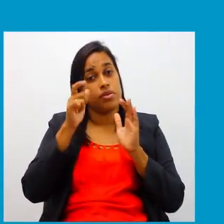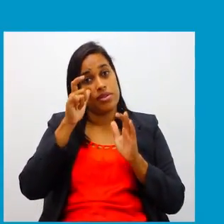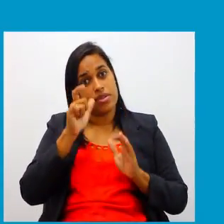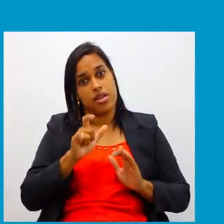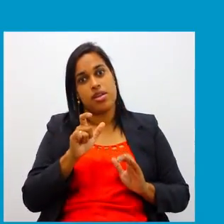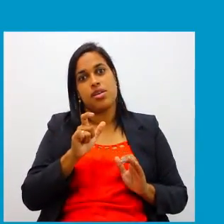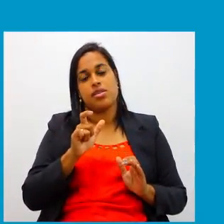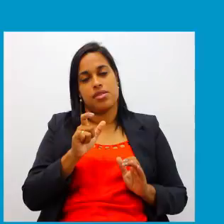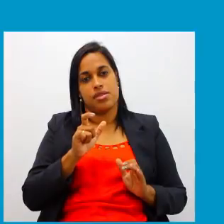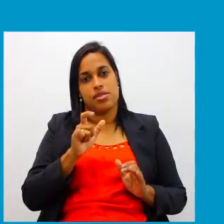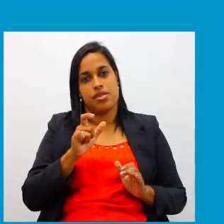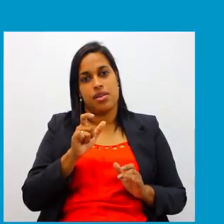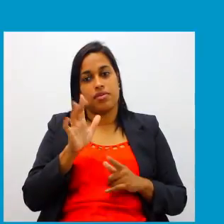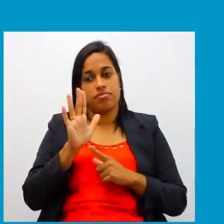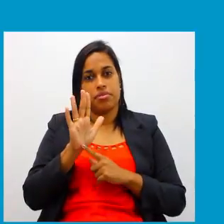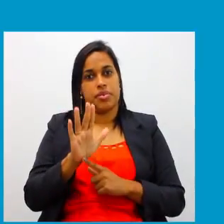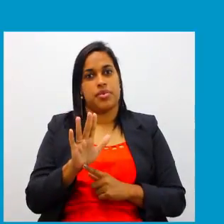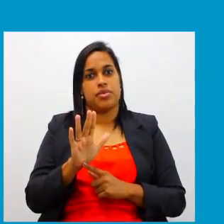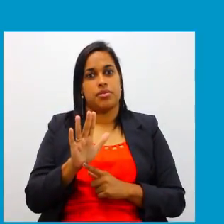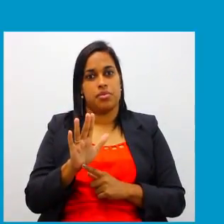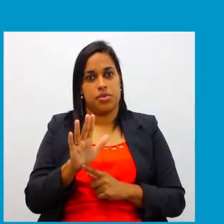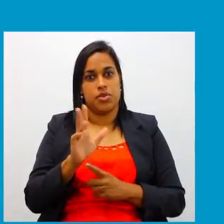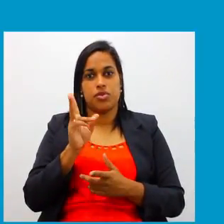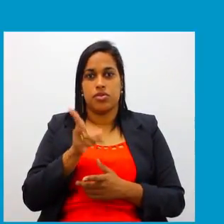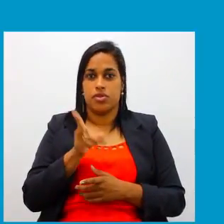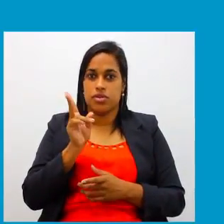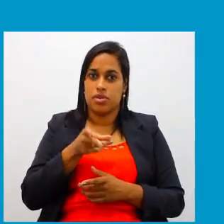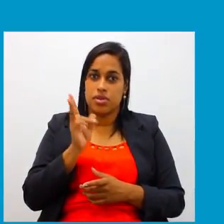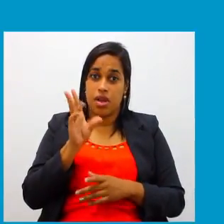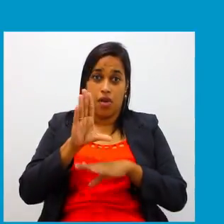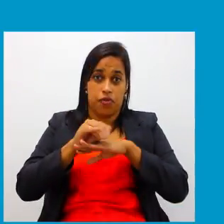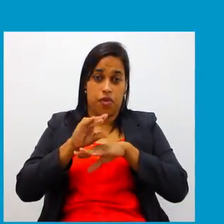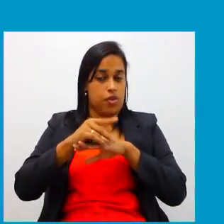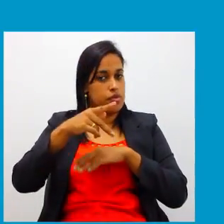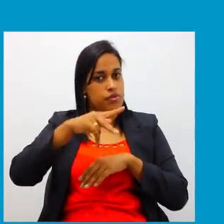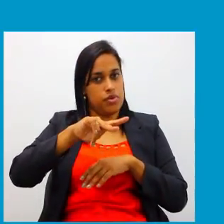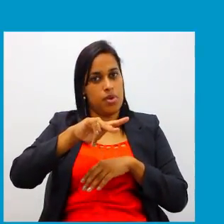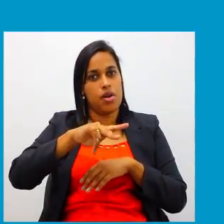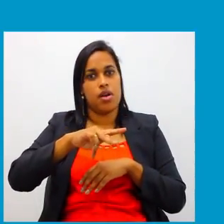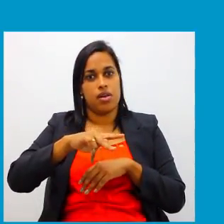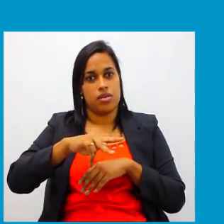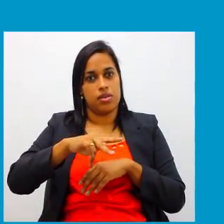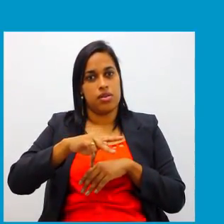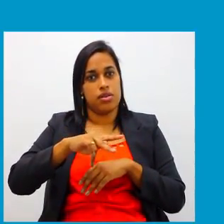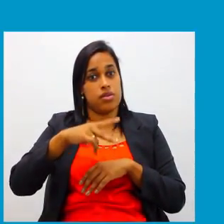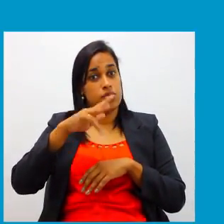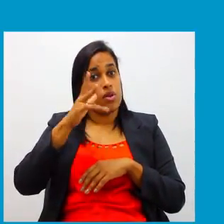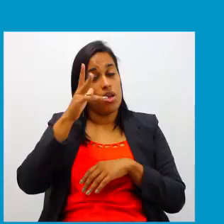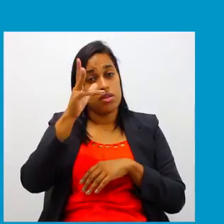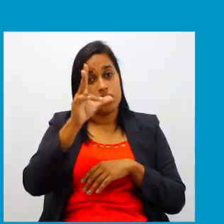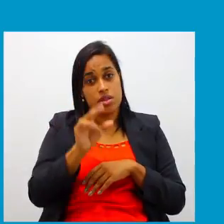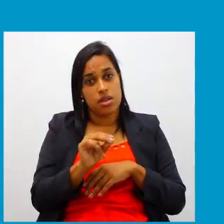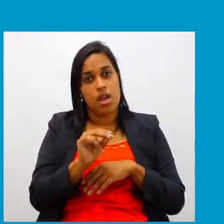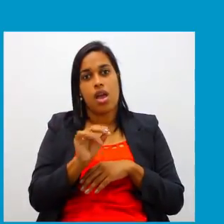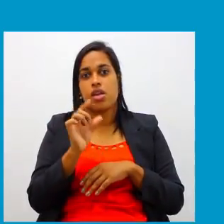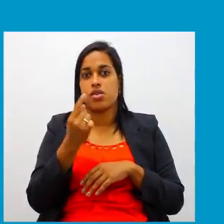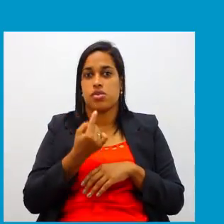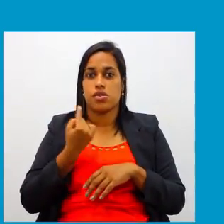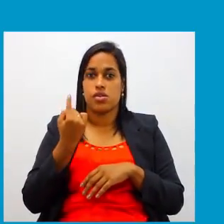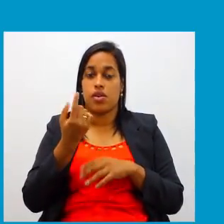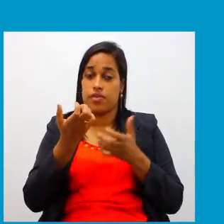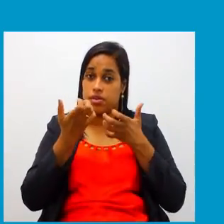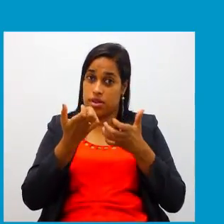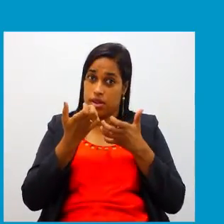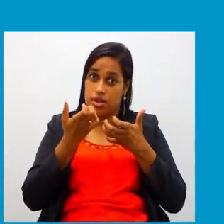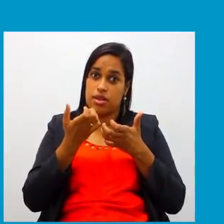te interessa, né? Você publica com os seus recursos, a foto foi você que tirou, são as suas ideias que você publica, você